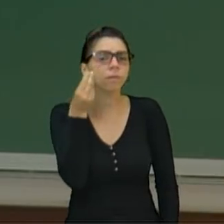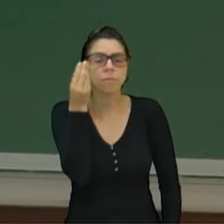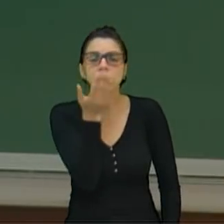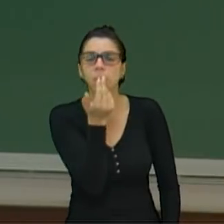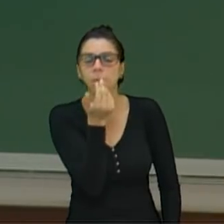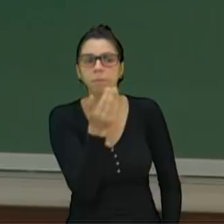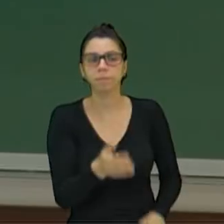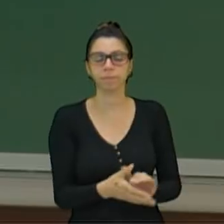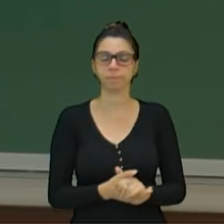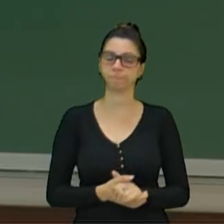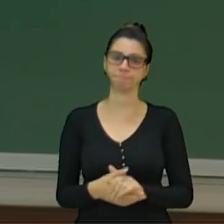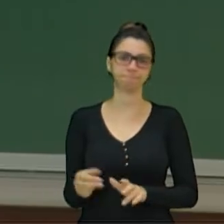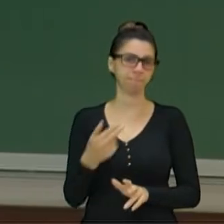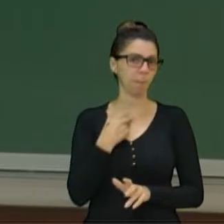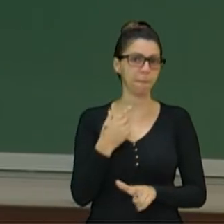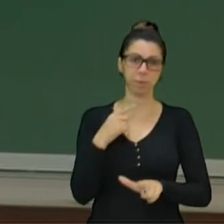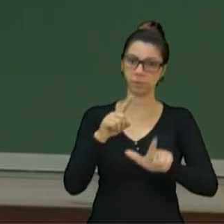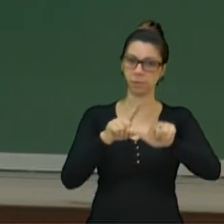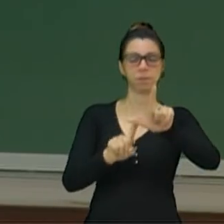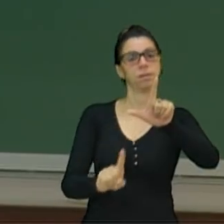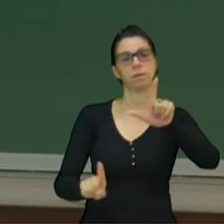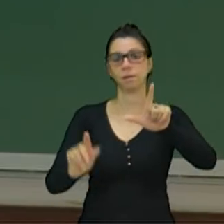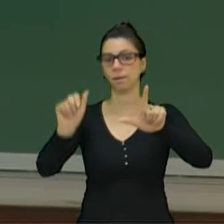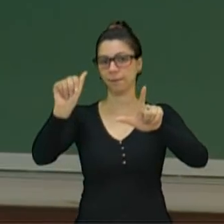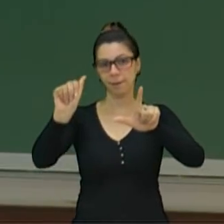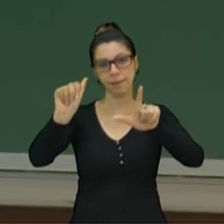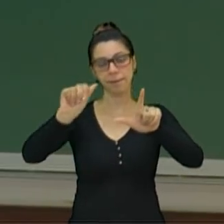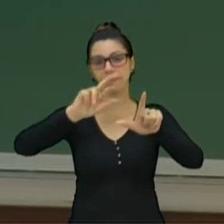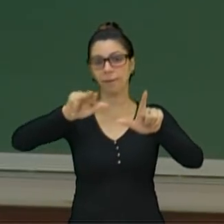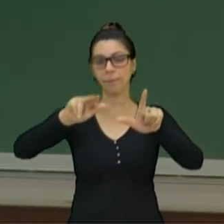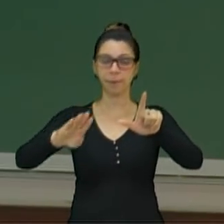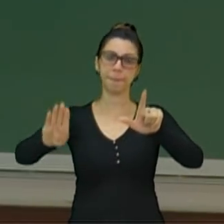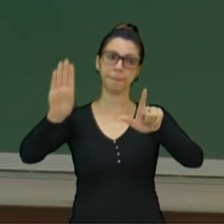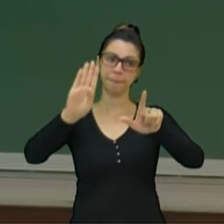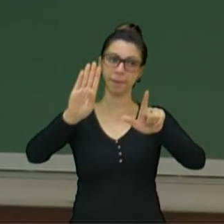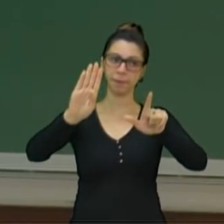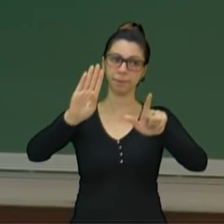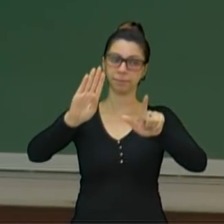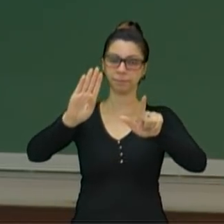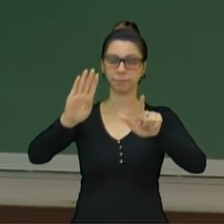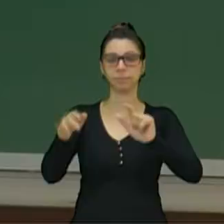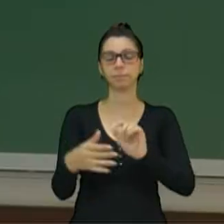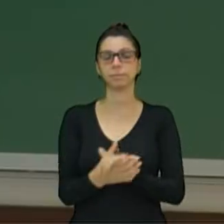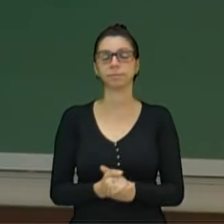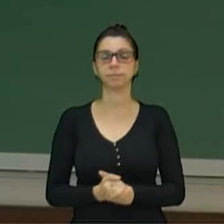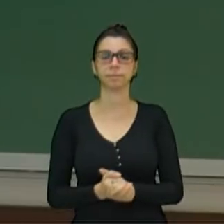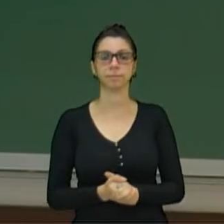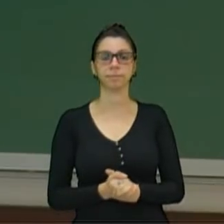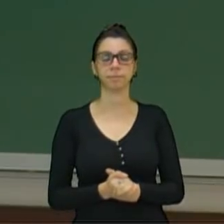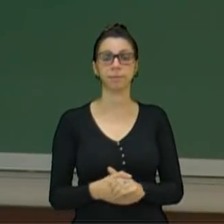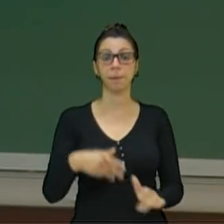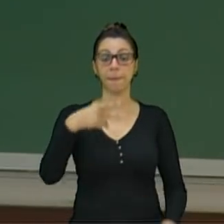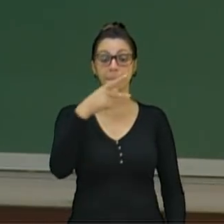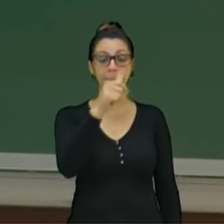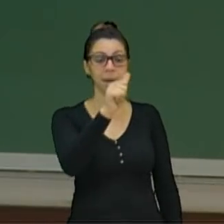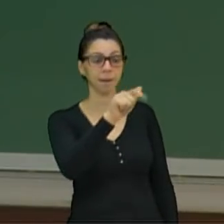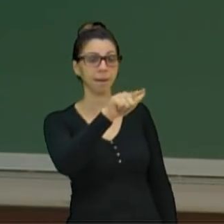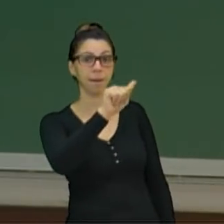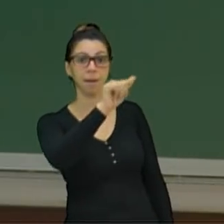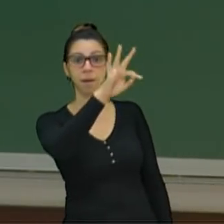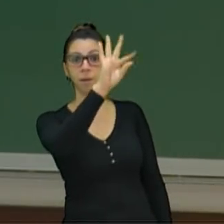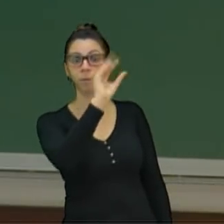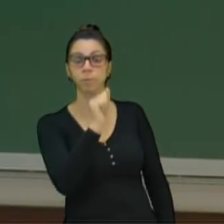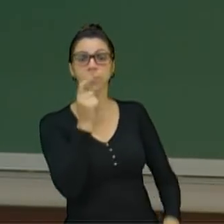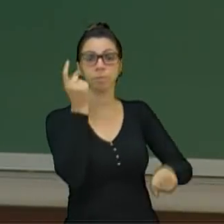pode ser a letra A e não pode ser a letra D, palato mole e duro. No palato mole e no